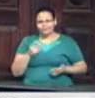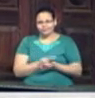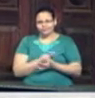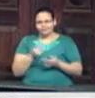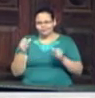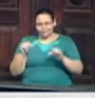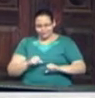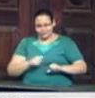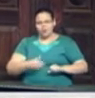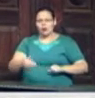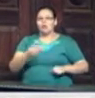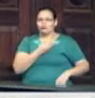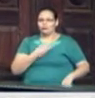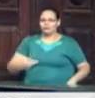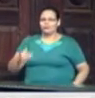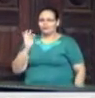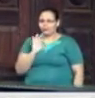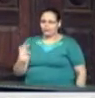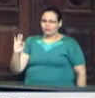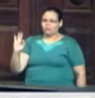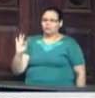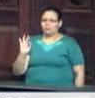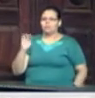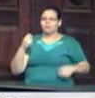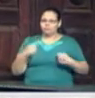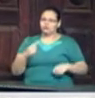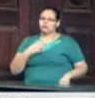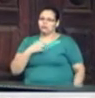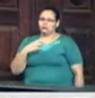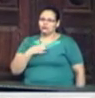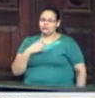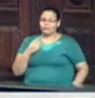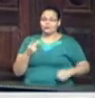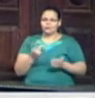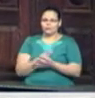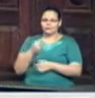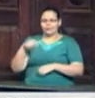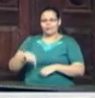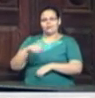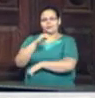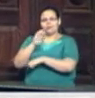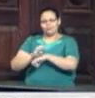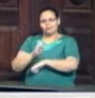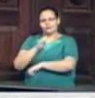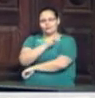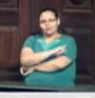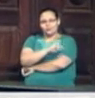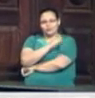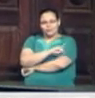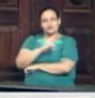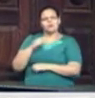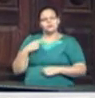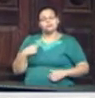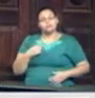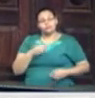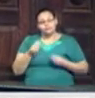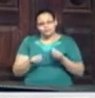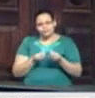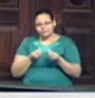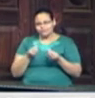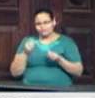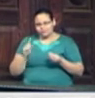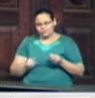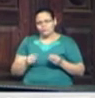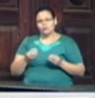que o governo federal seja sensível ao que passa o Rio de Janeiro, que se imponha condições, que se imponha